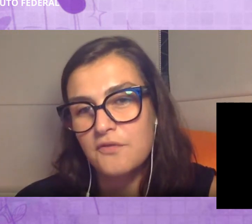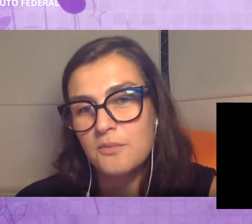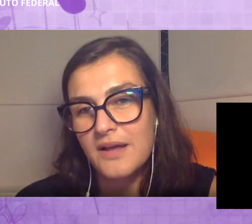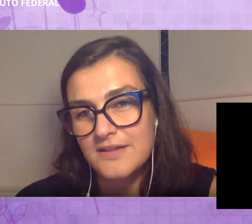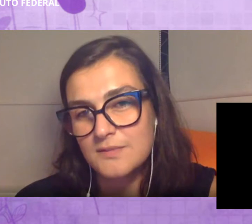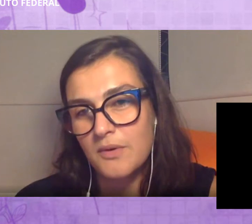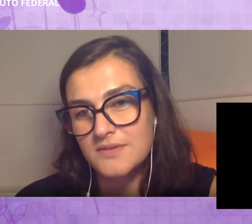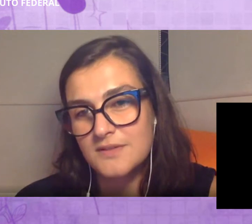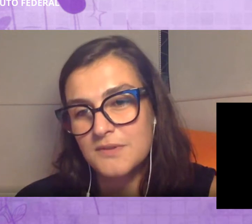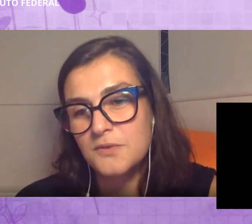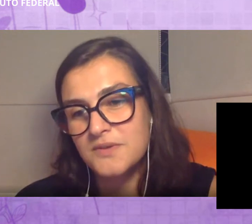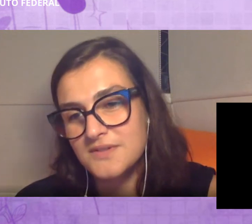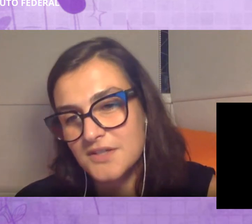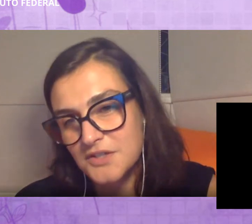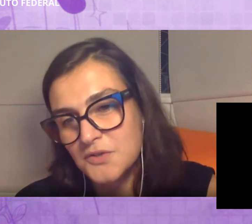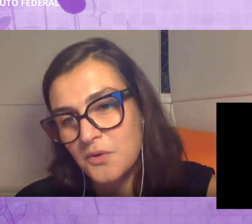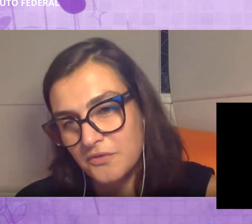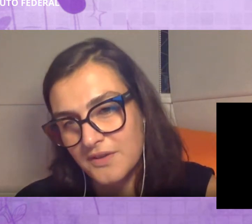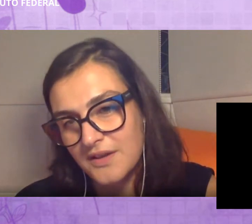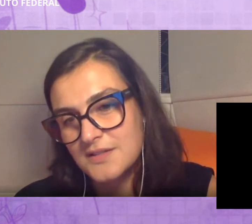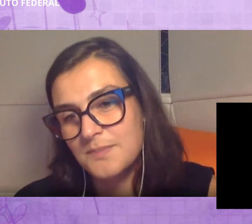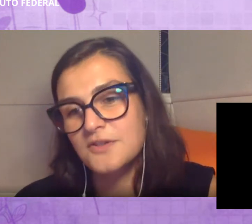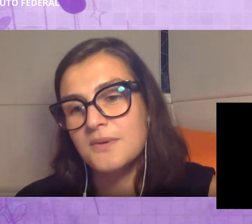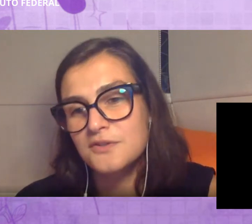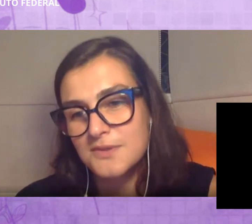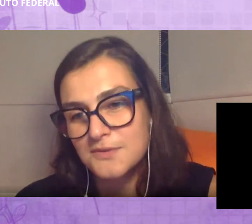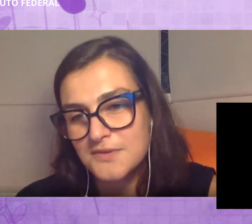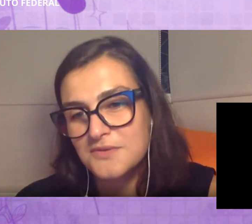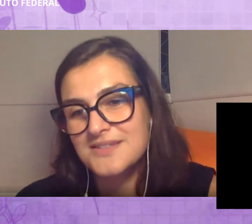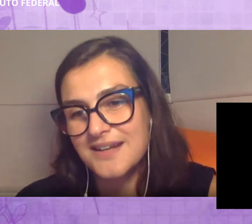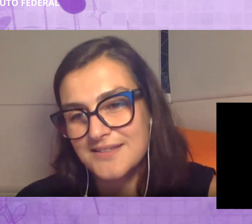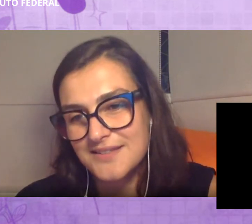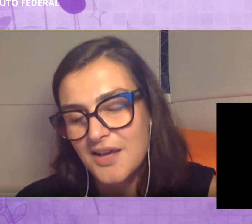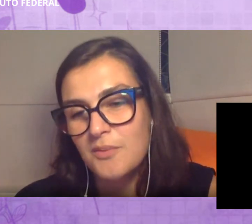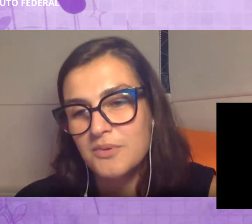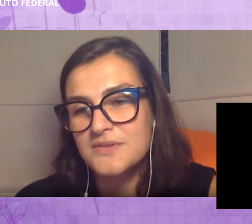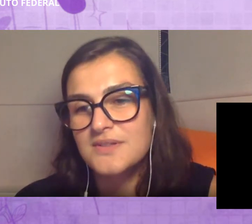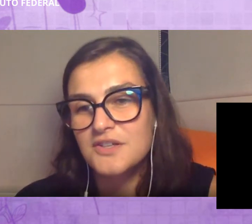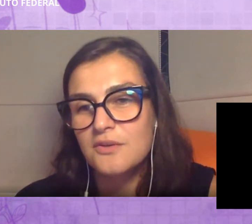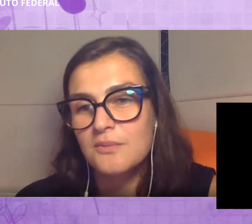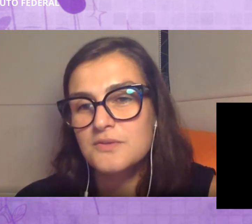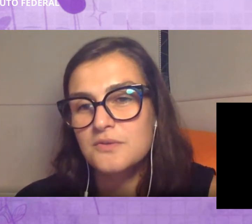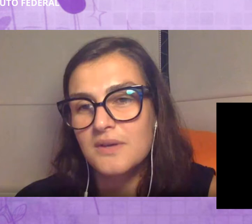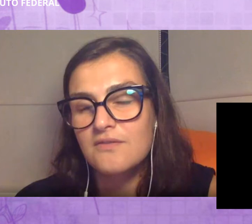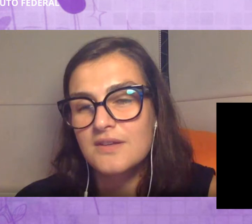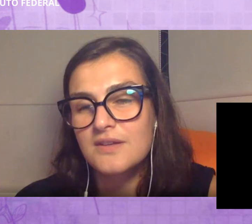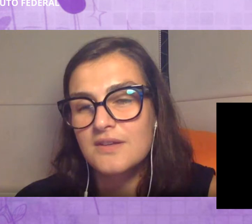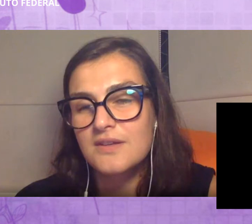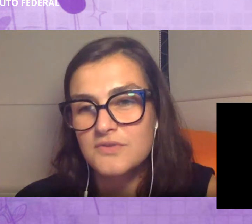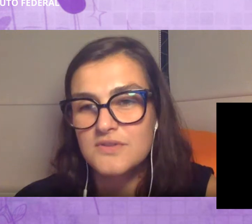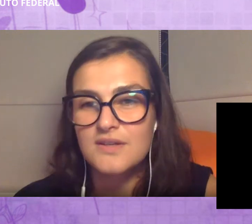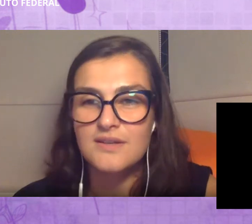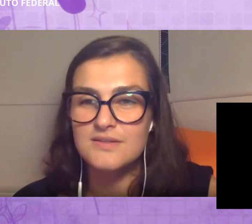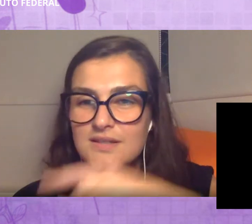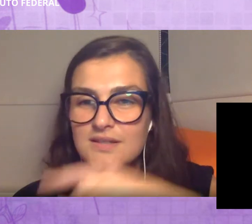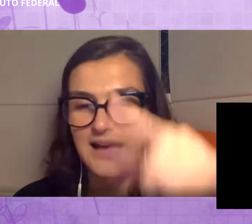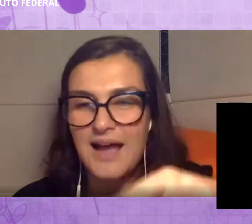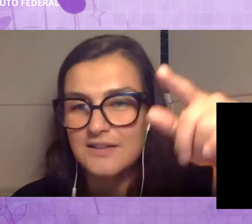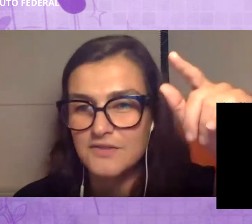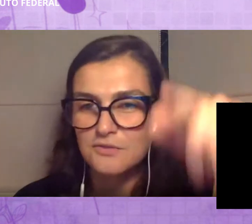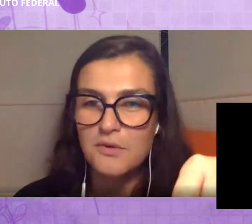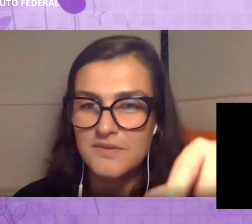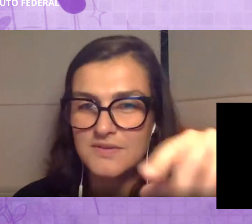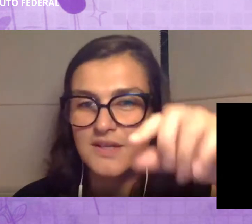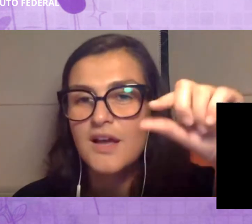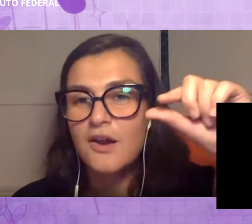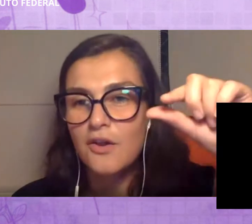começar a formular respostas para as coisas que a gente ouve, especialmente numa situação de estresse. Por isso que geralmente quando alguém vem dizer para você que você está errada,